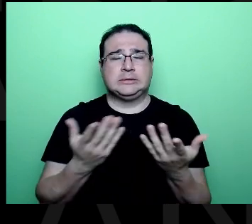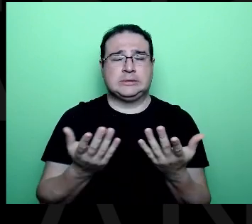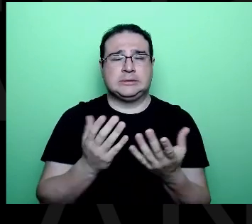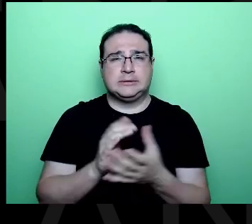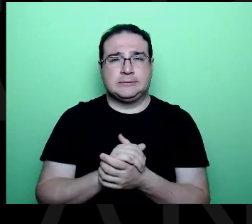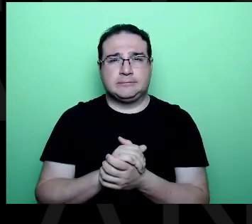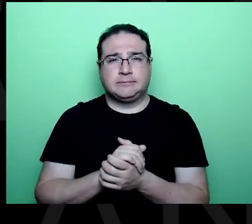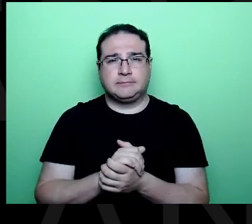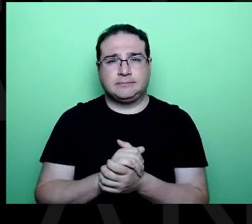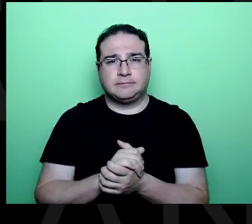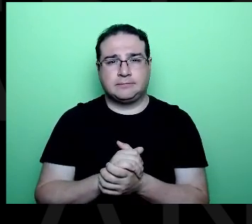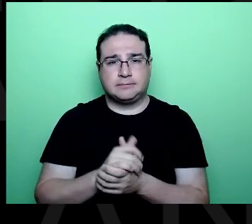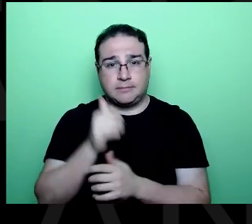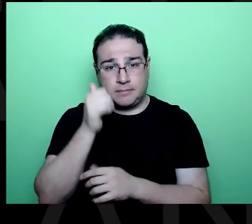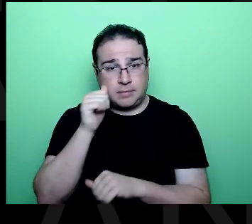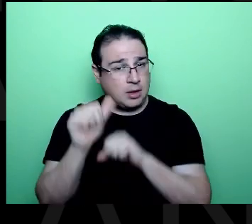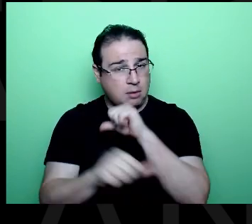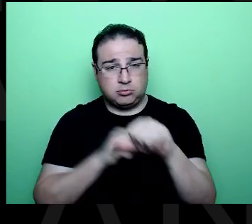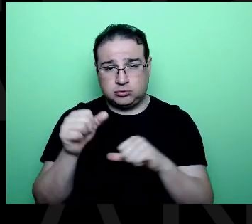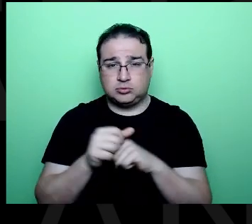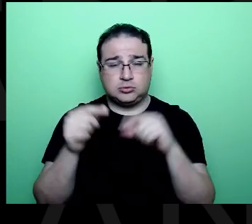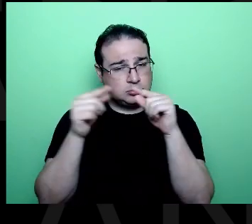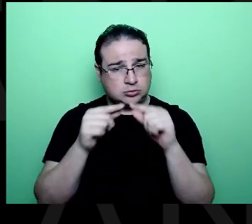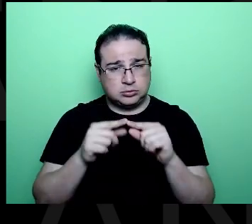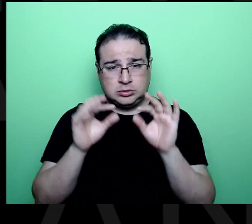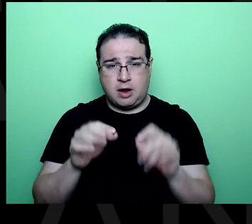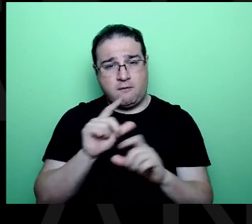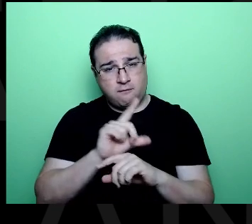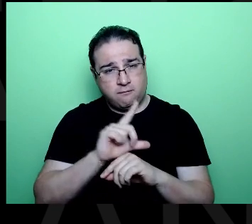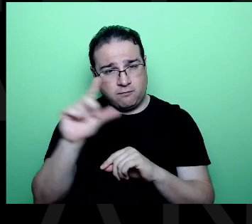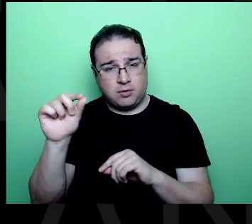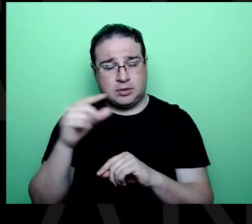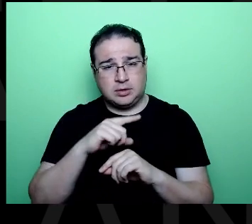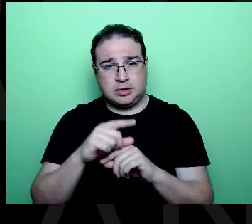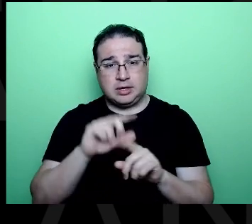que revolucionou, uma mulher que fugiu